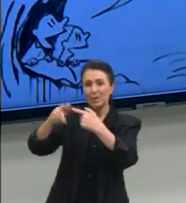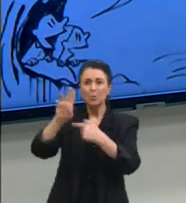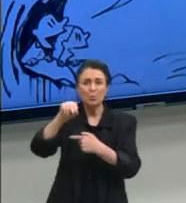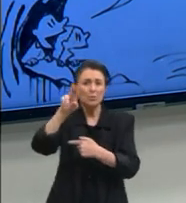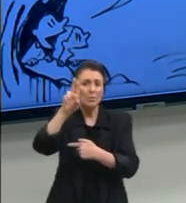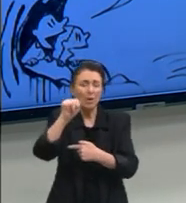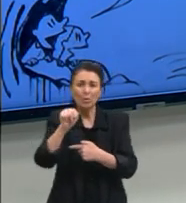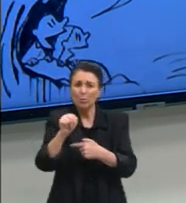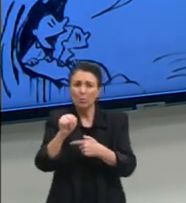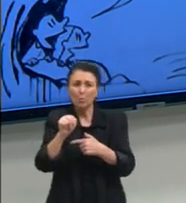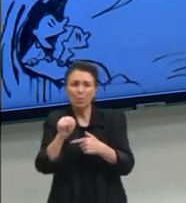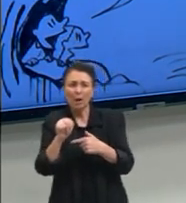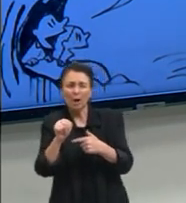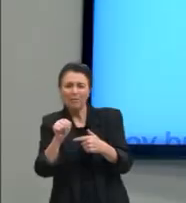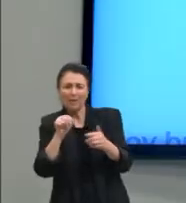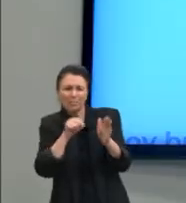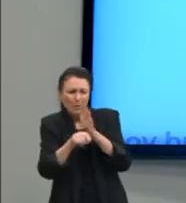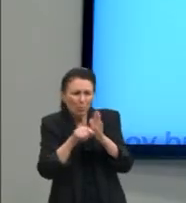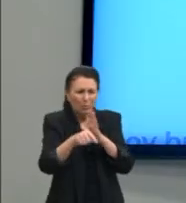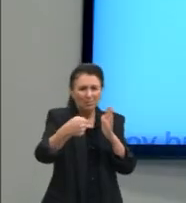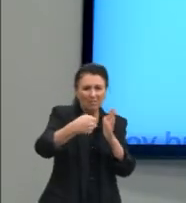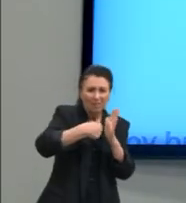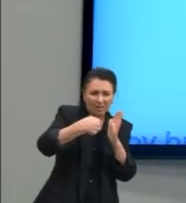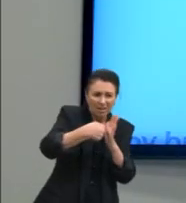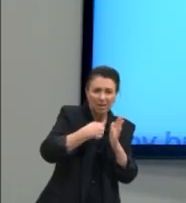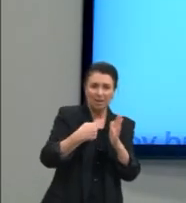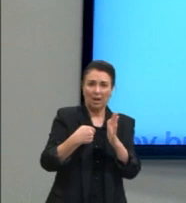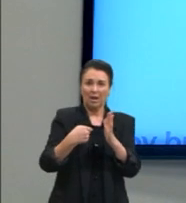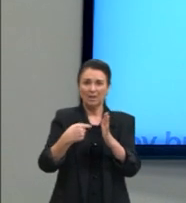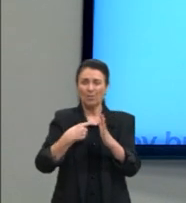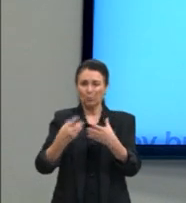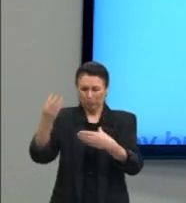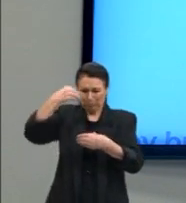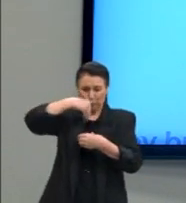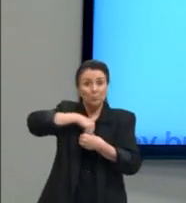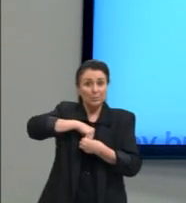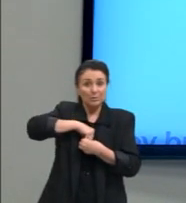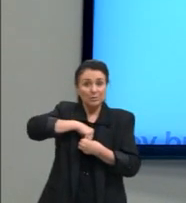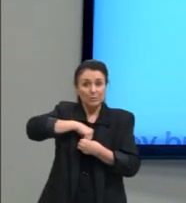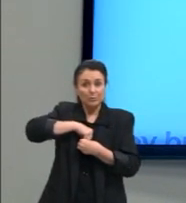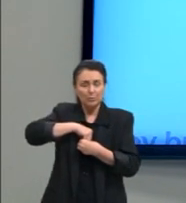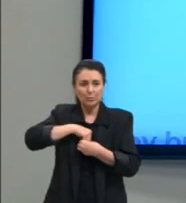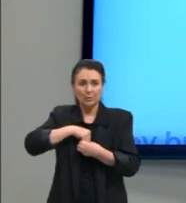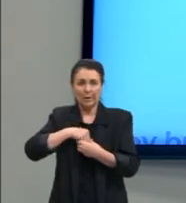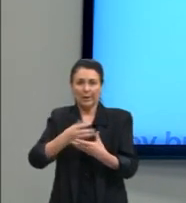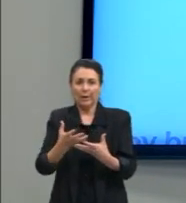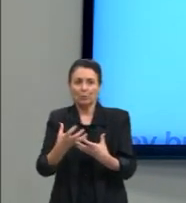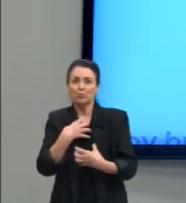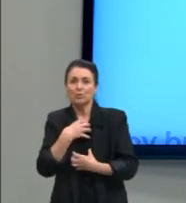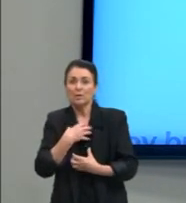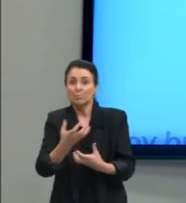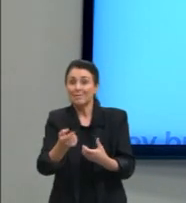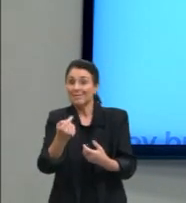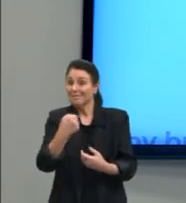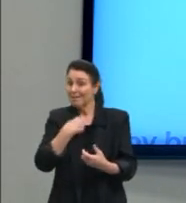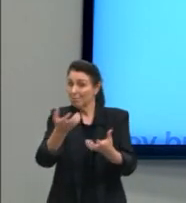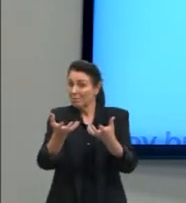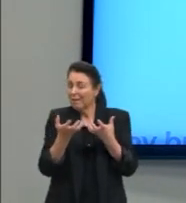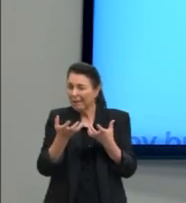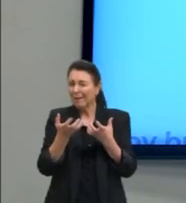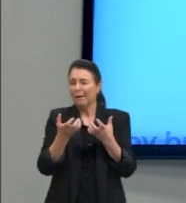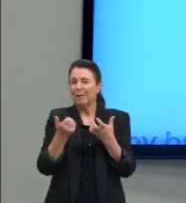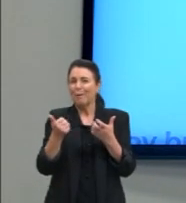sem uma criticidade né eles são subjetivo e o do valor como eu quero né qualitativos a